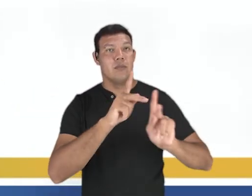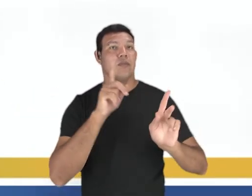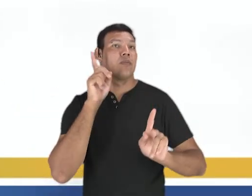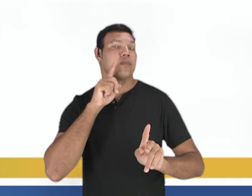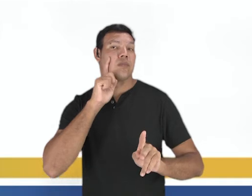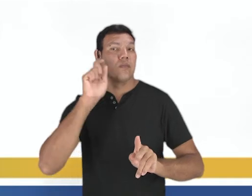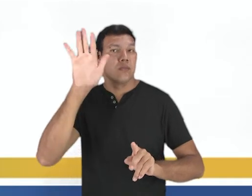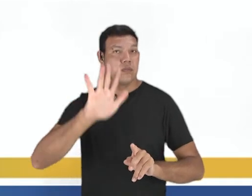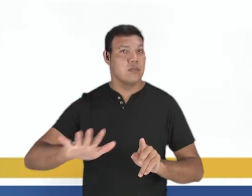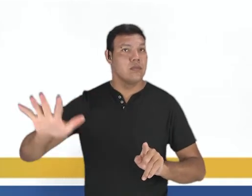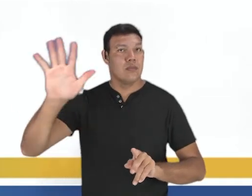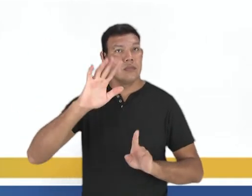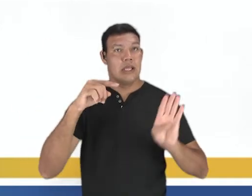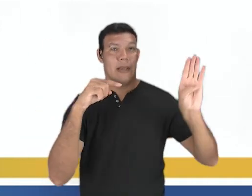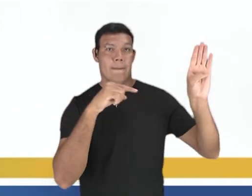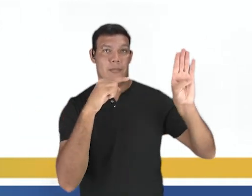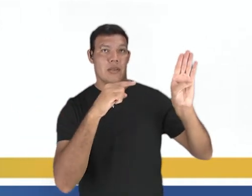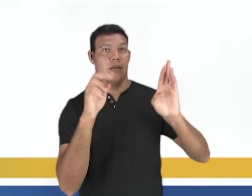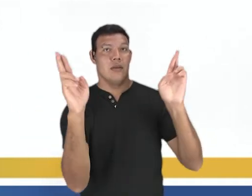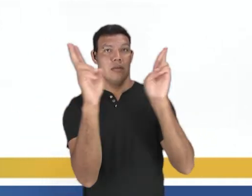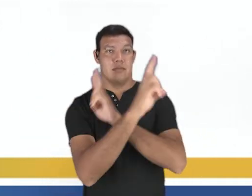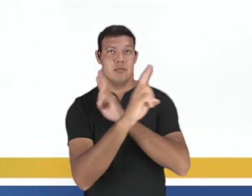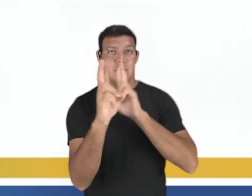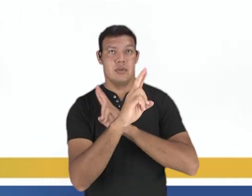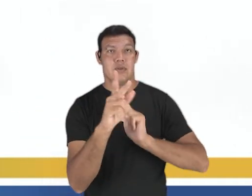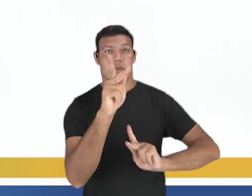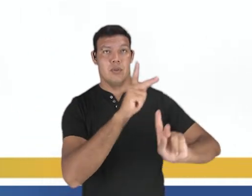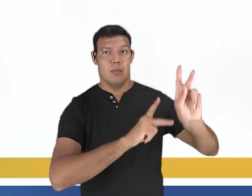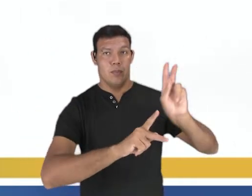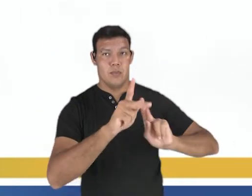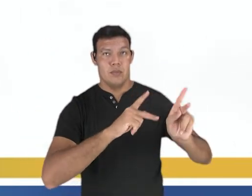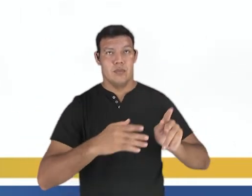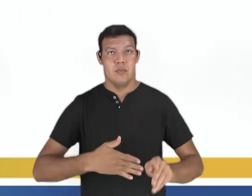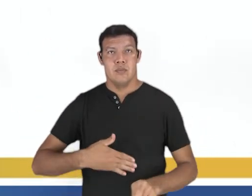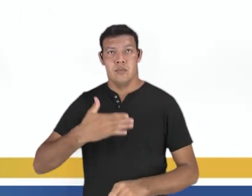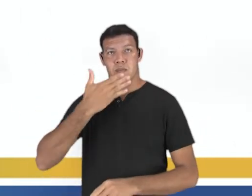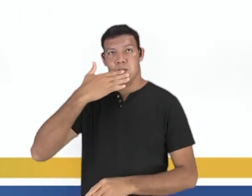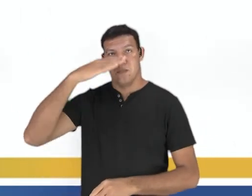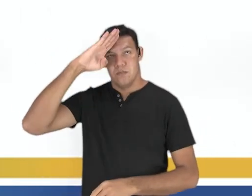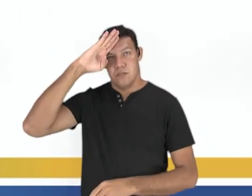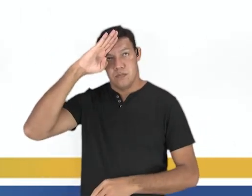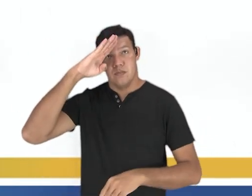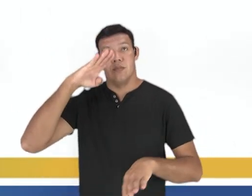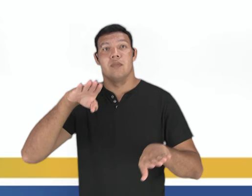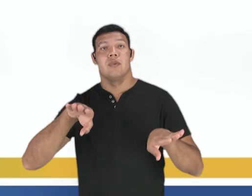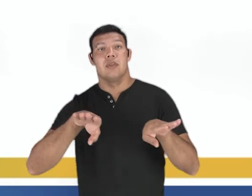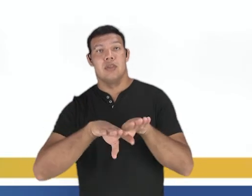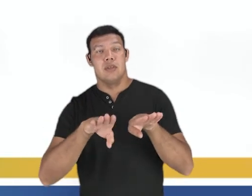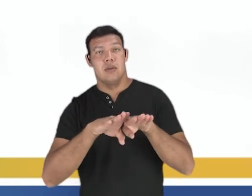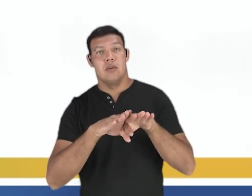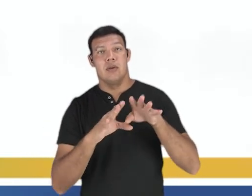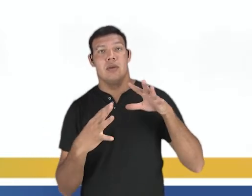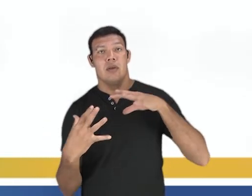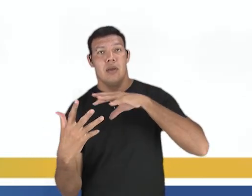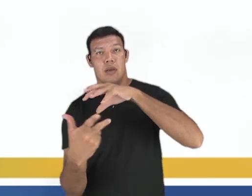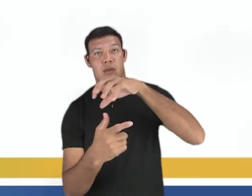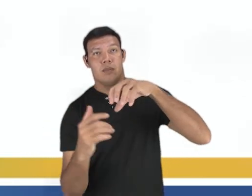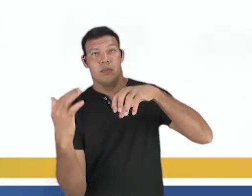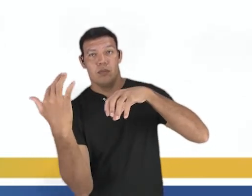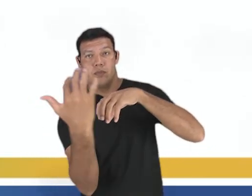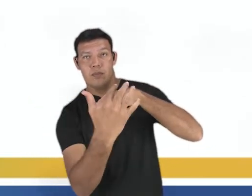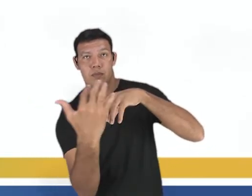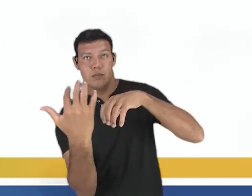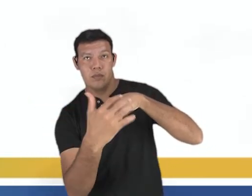povos islâmicos do Oriente Médio e aos povos asiáticos de maneira geral. Letra C, em relação aos